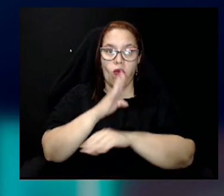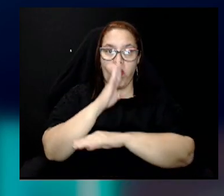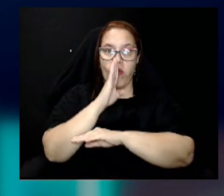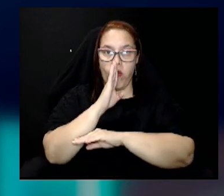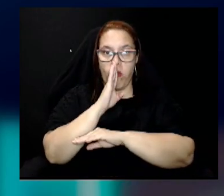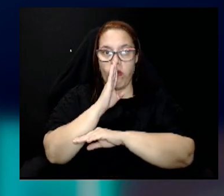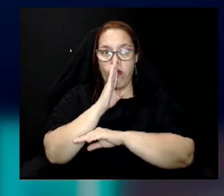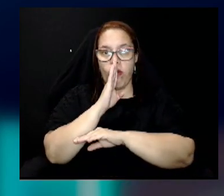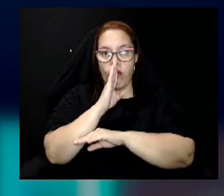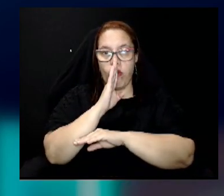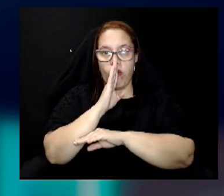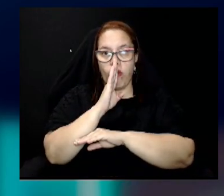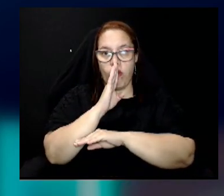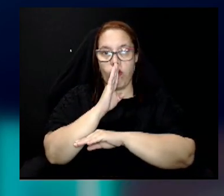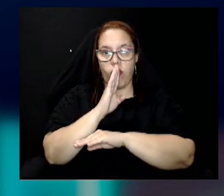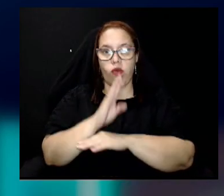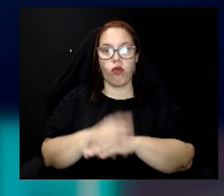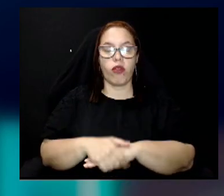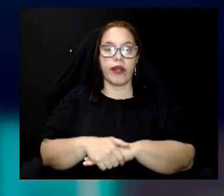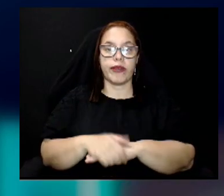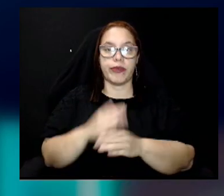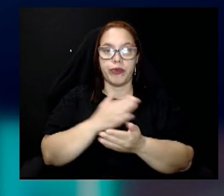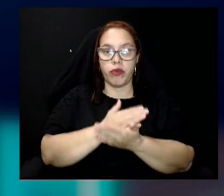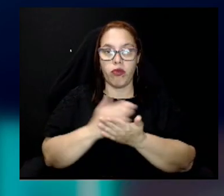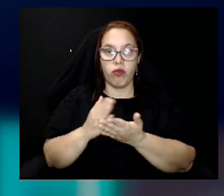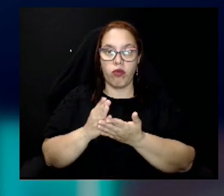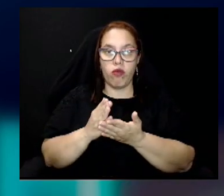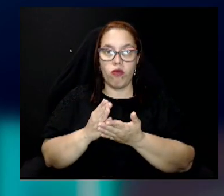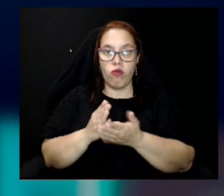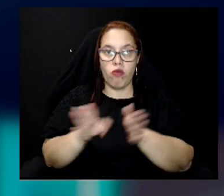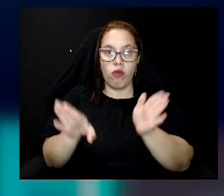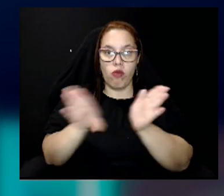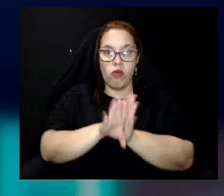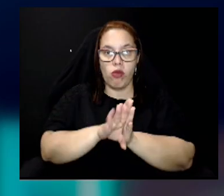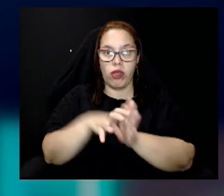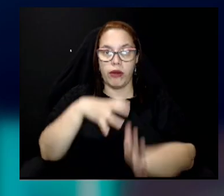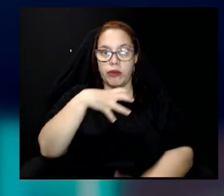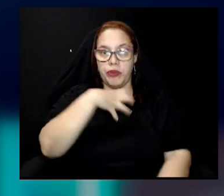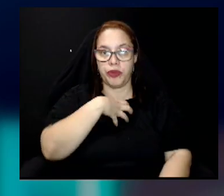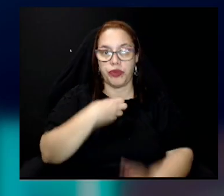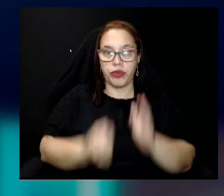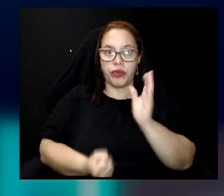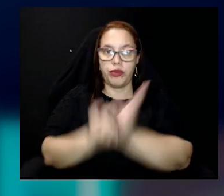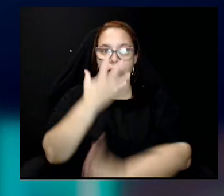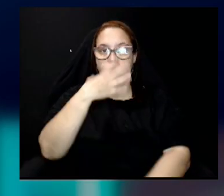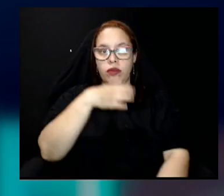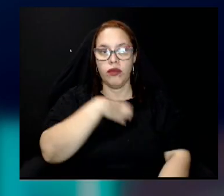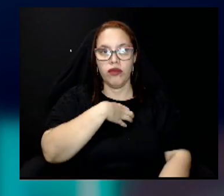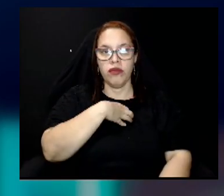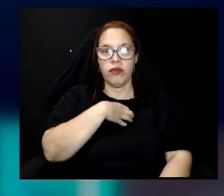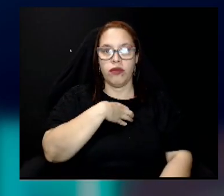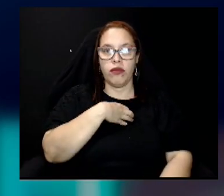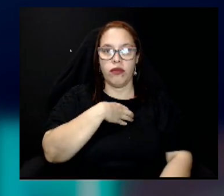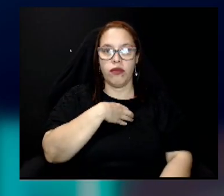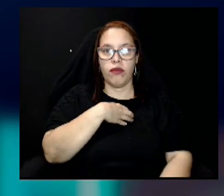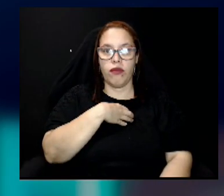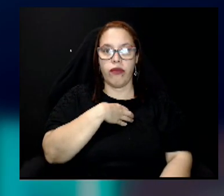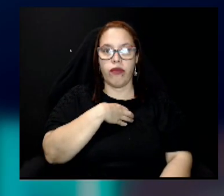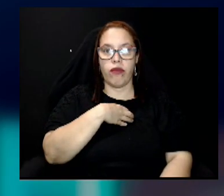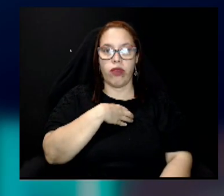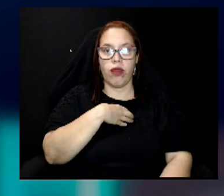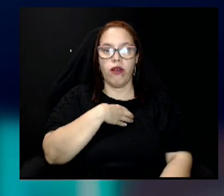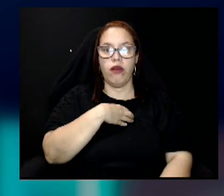que tem, do seu iniciar até a chegada dos sintomas, o aparecer dos sintomas, um curso silencioso. E quando